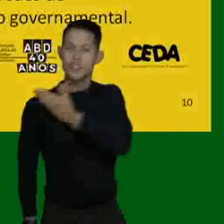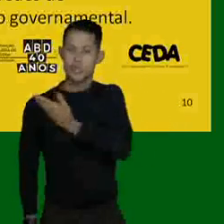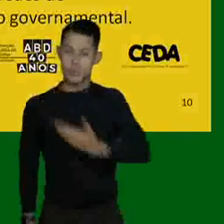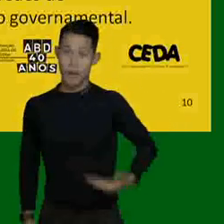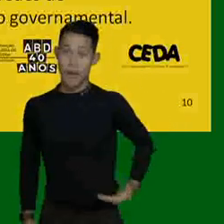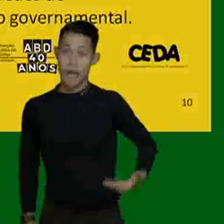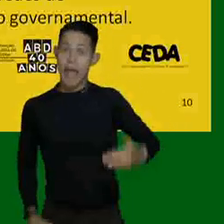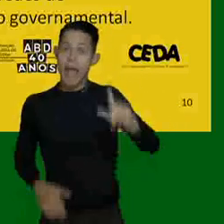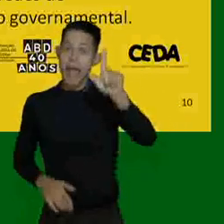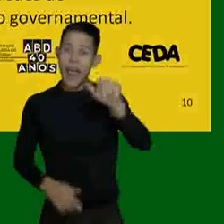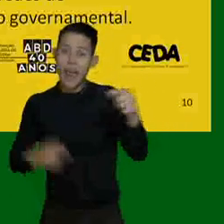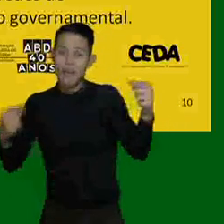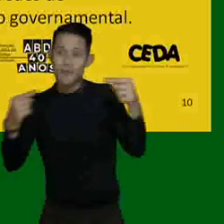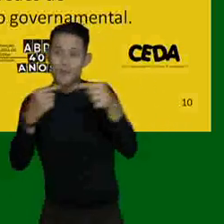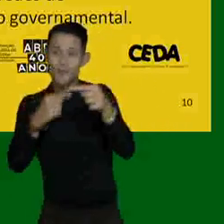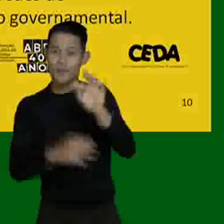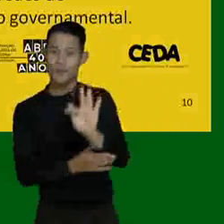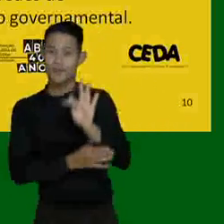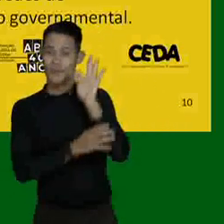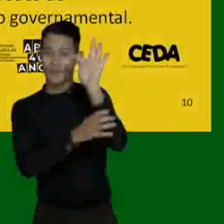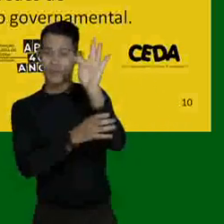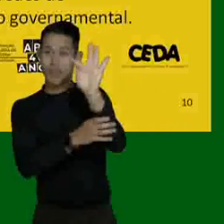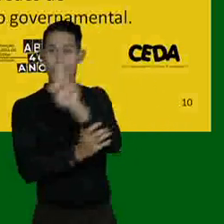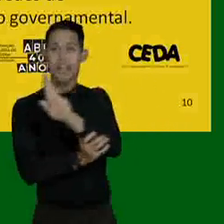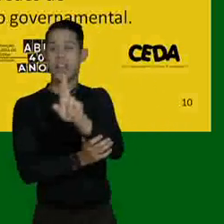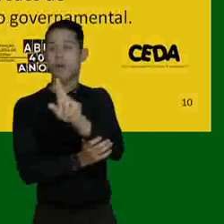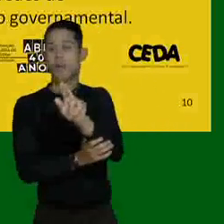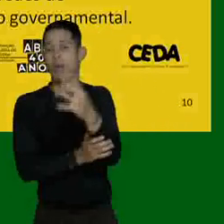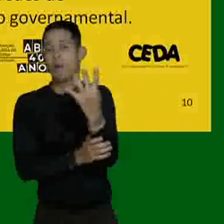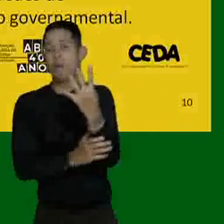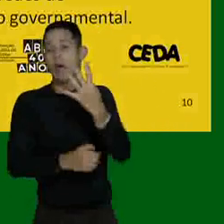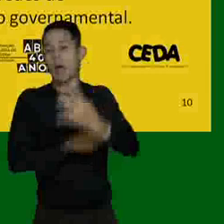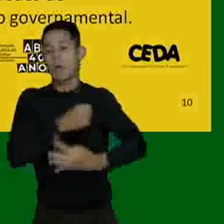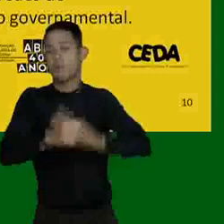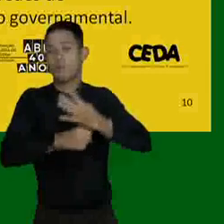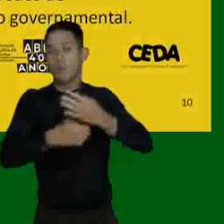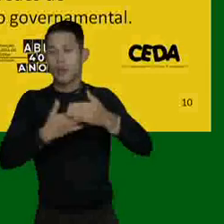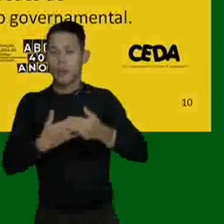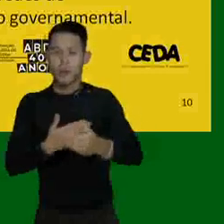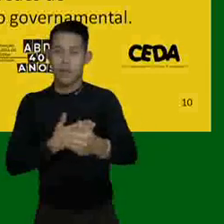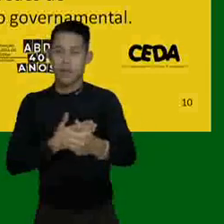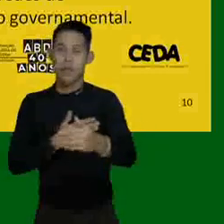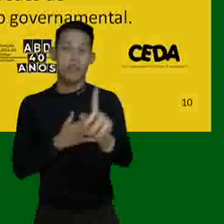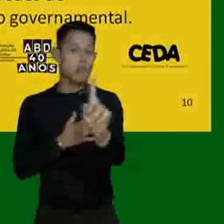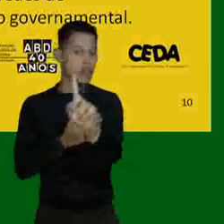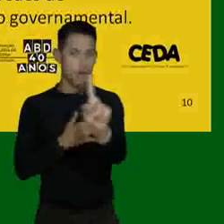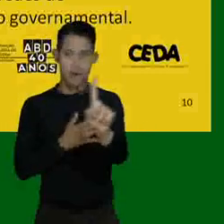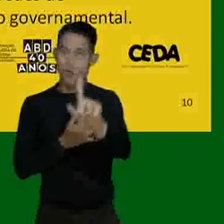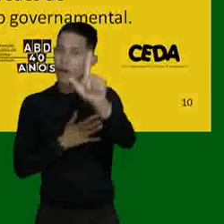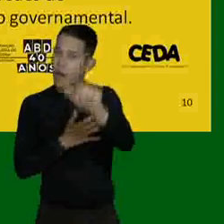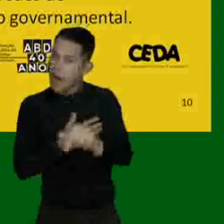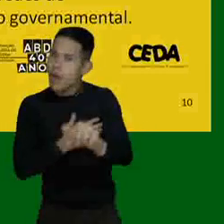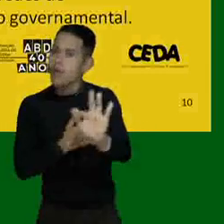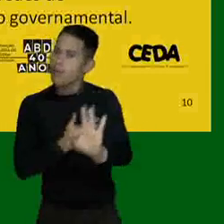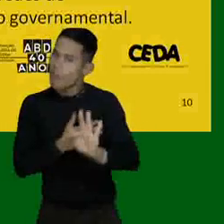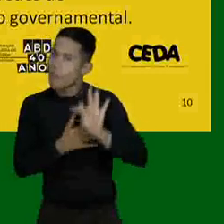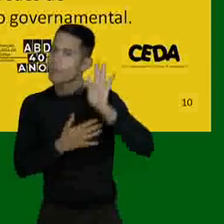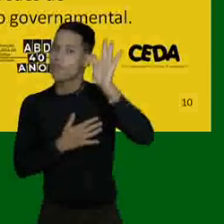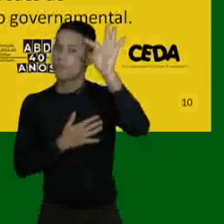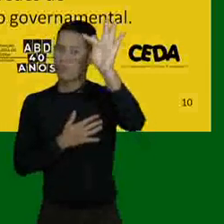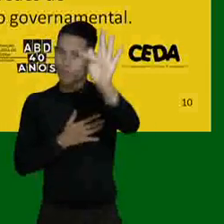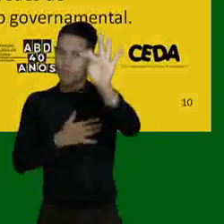não dá para pensar somente em 4 anos a gente tem que deixar para que o próximo usufrua